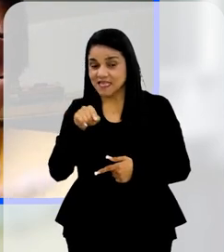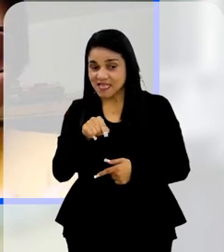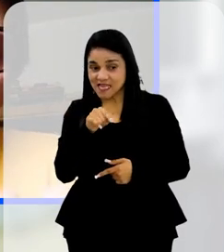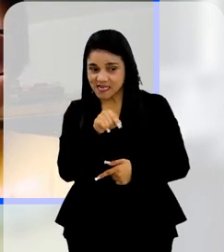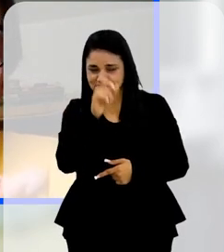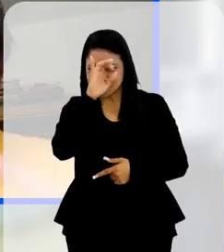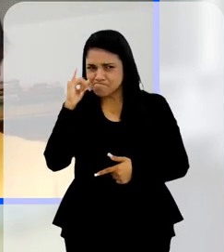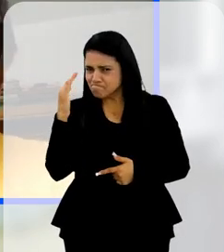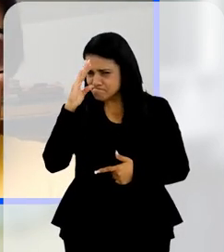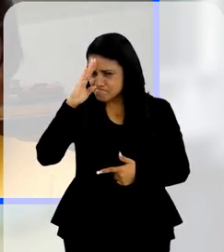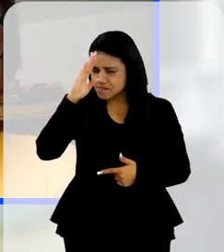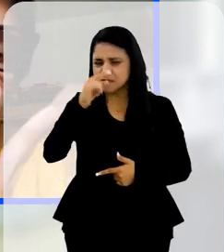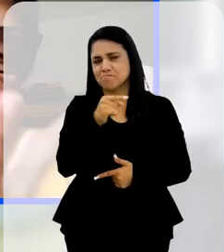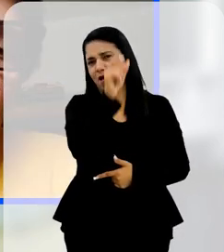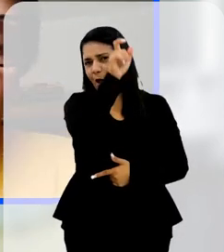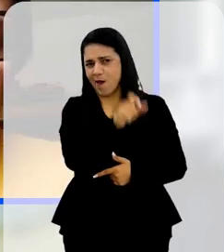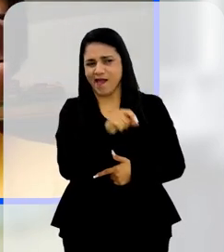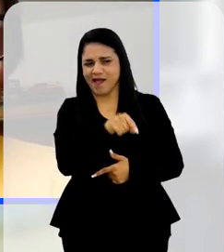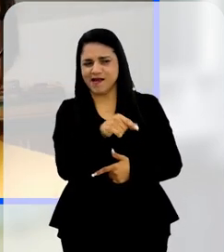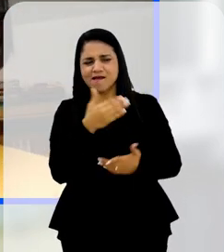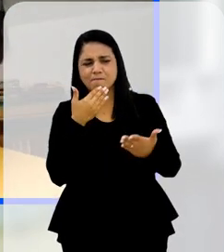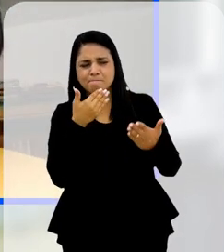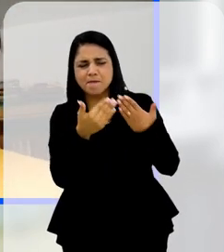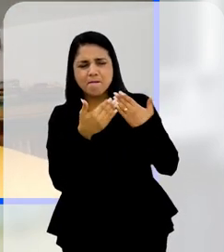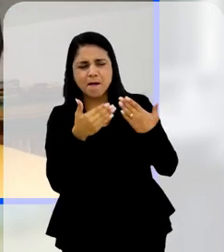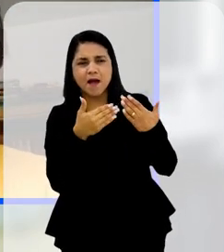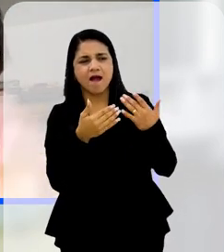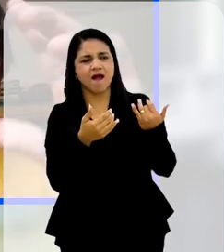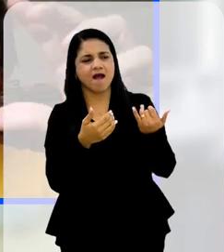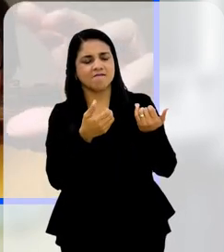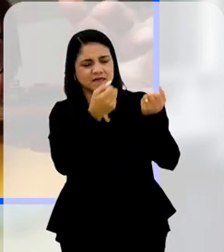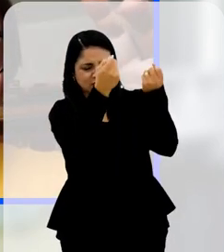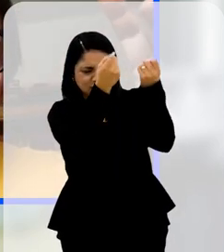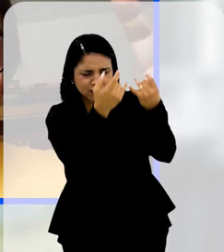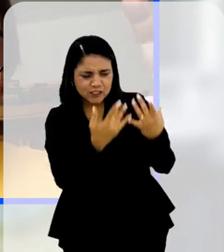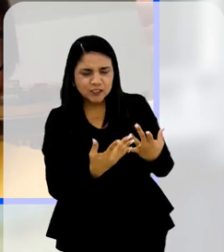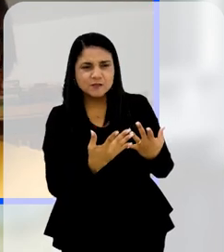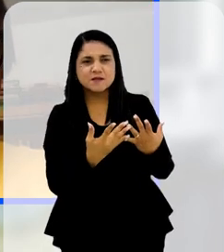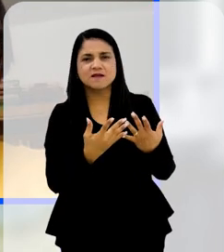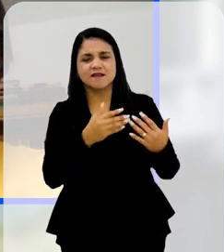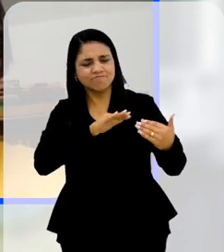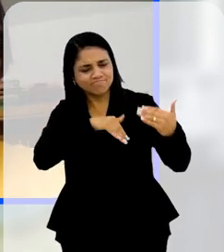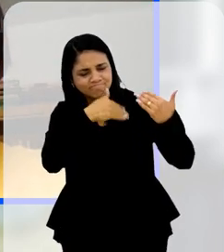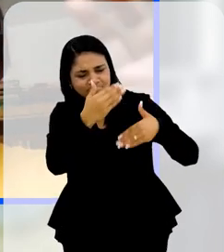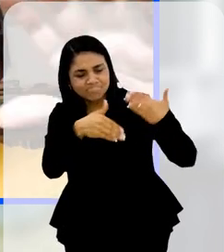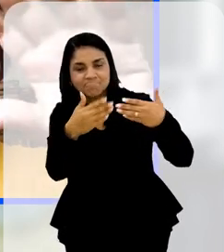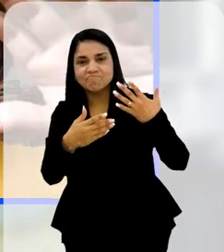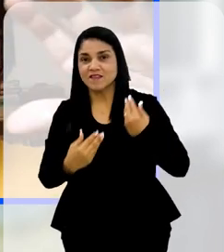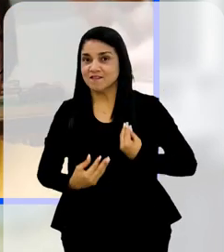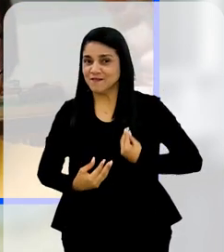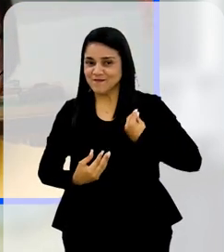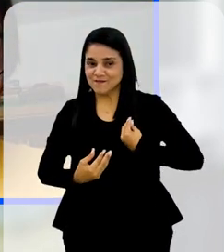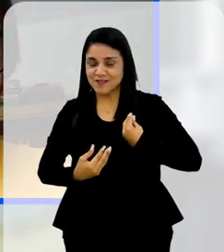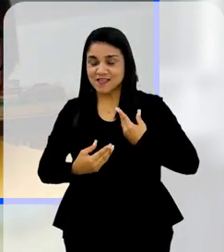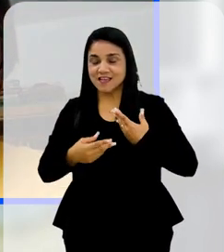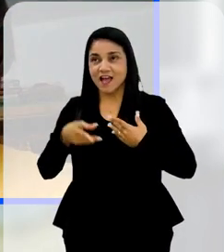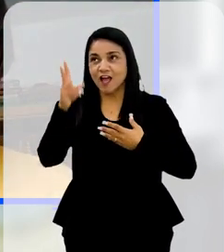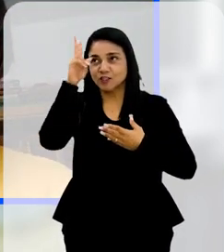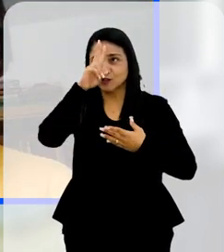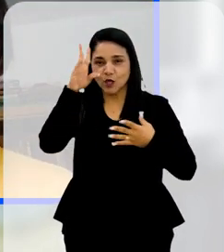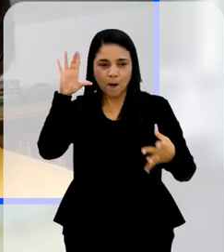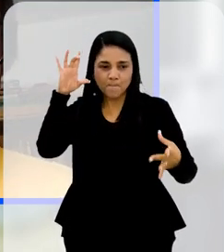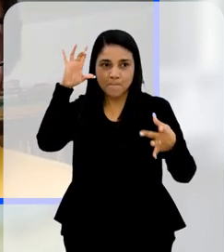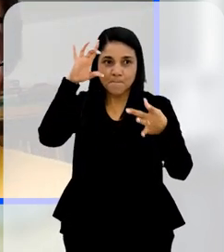era falar com ele, contar um pouco da trajetória dele. Essa história foi sendo, enfim, foi